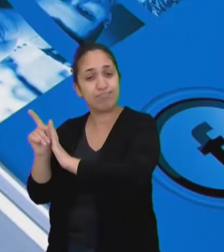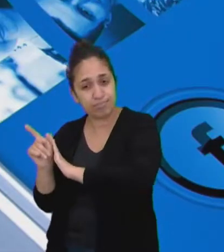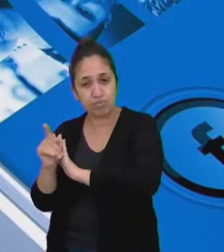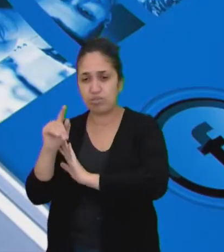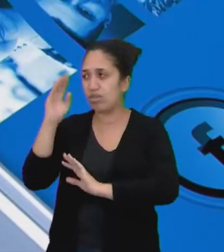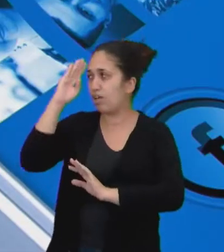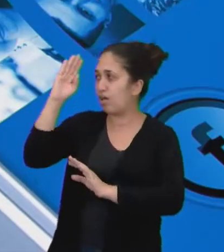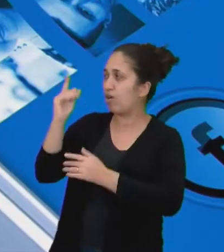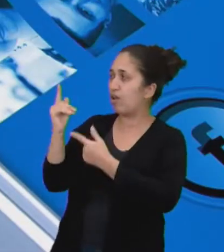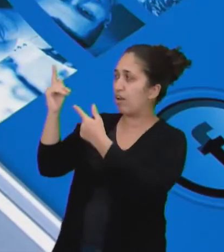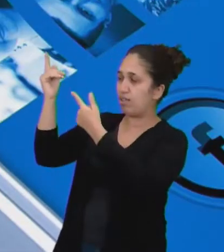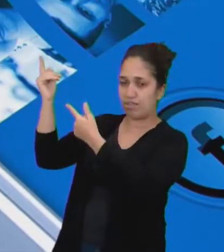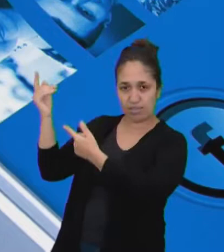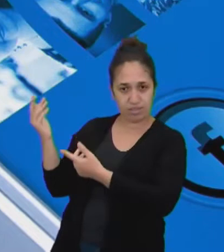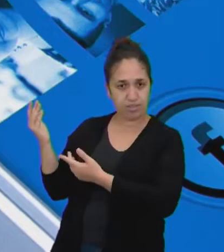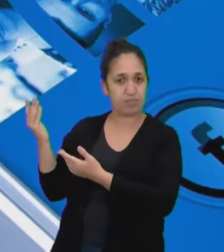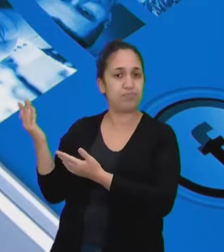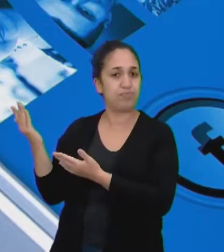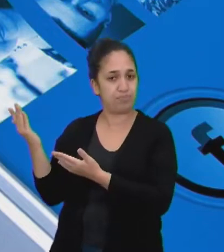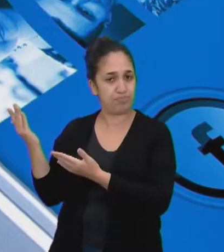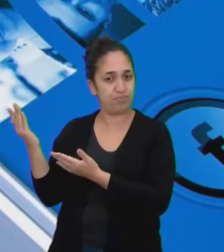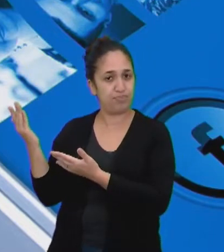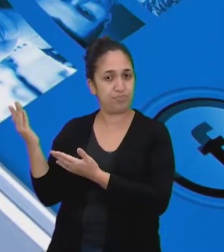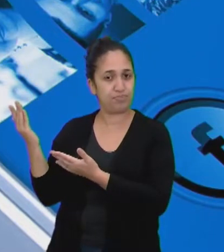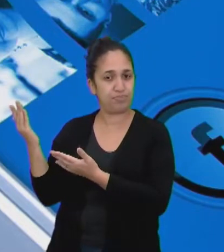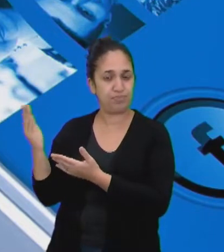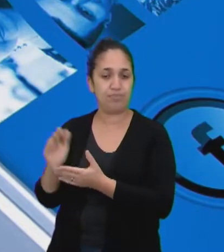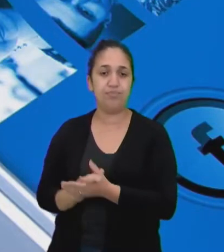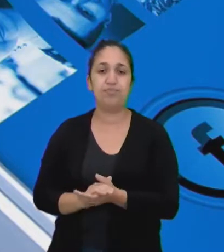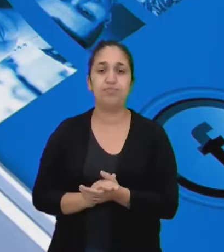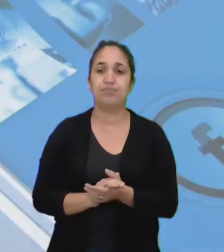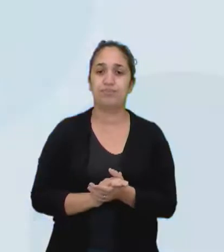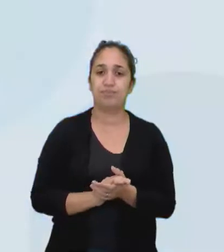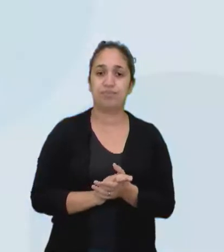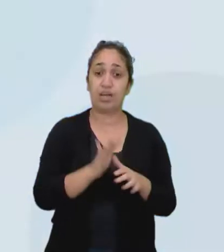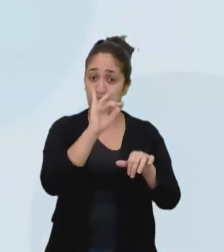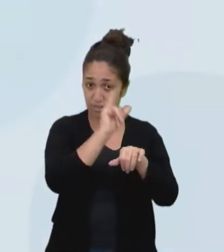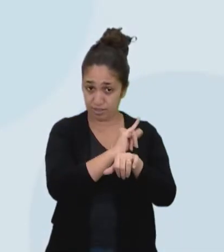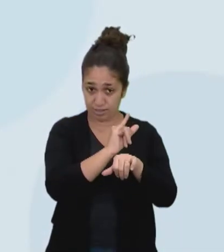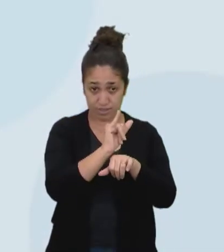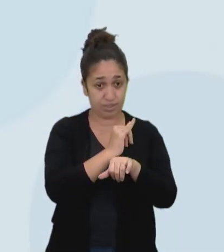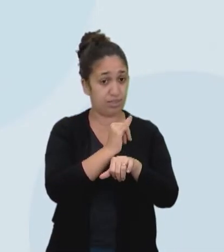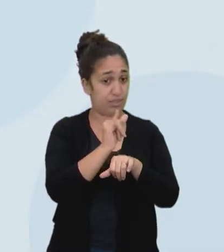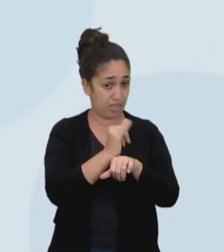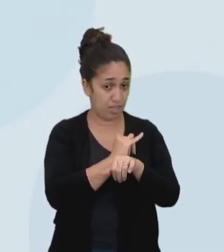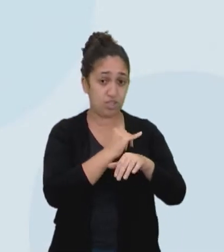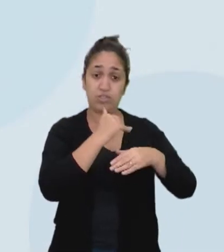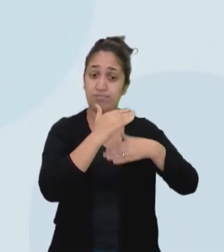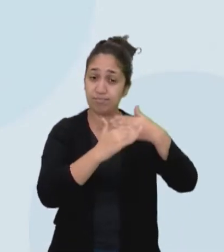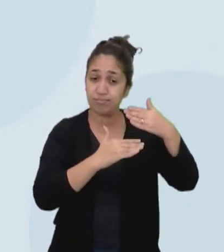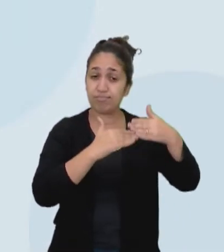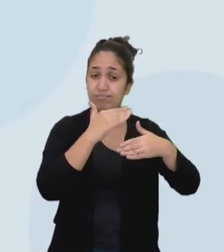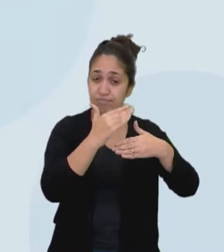Olha só aí na tela, nós temos essas reflexões. Após a estratégia percorrida, tanto neste componente quanto na